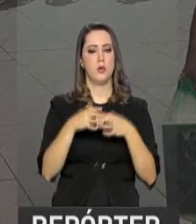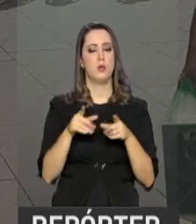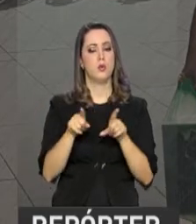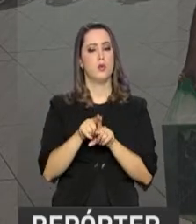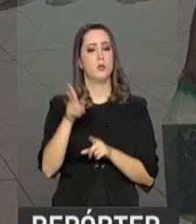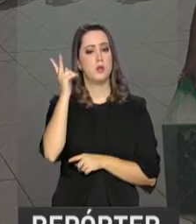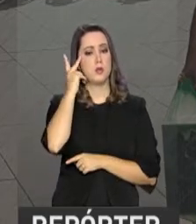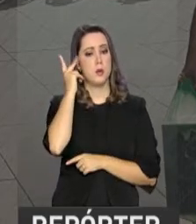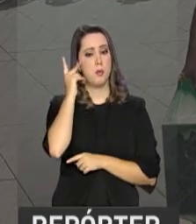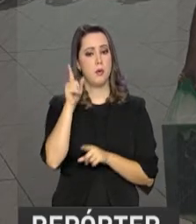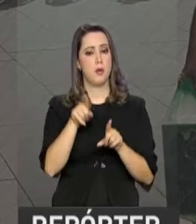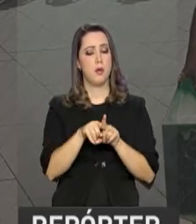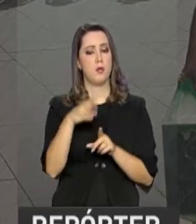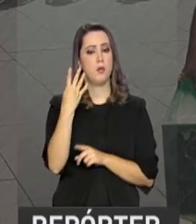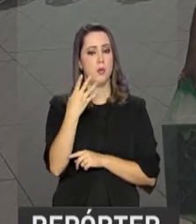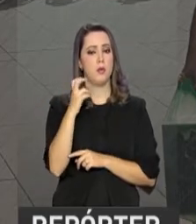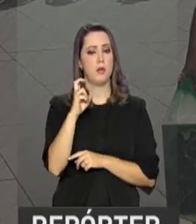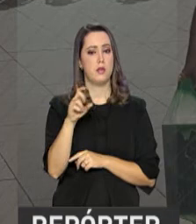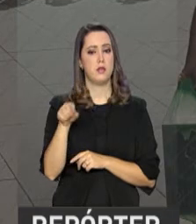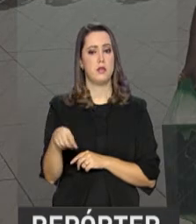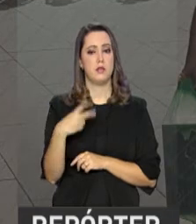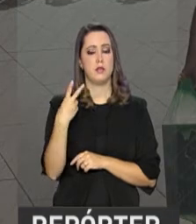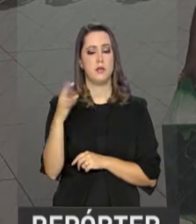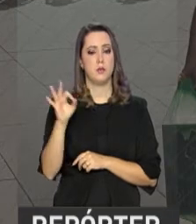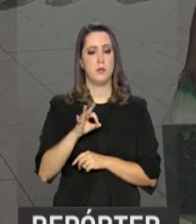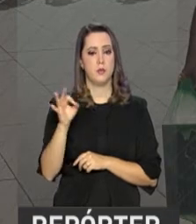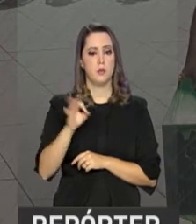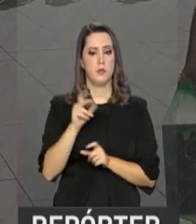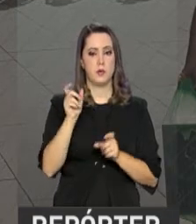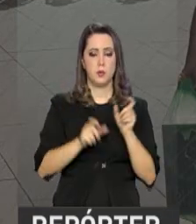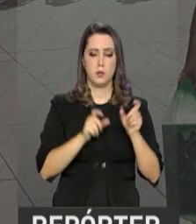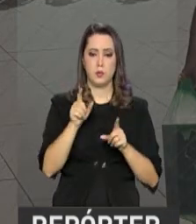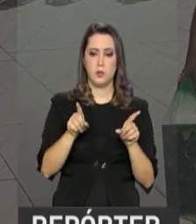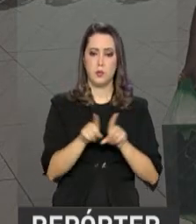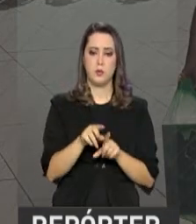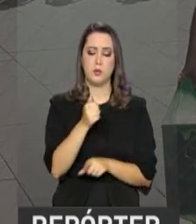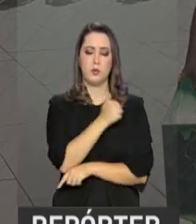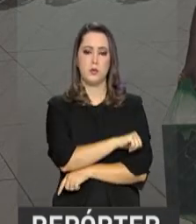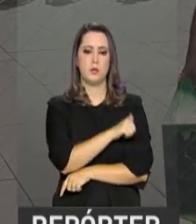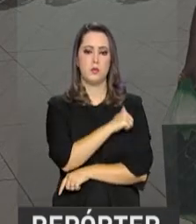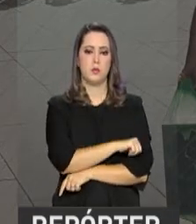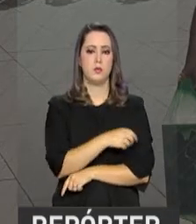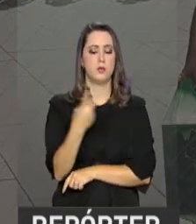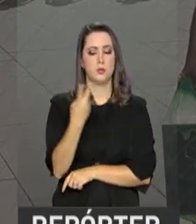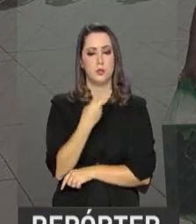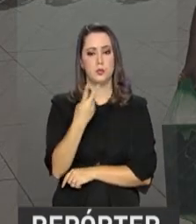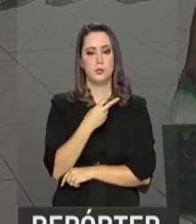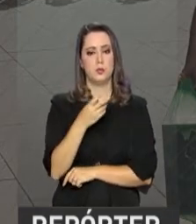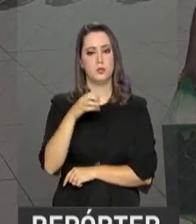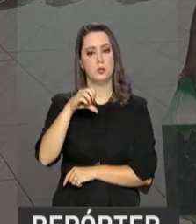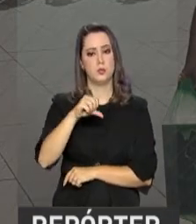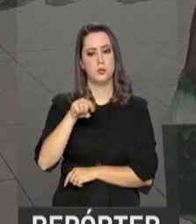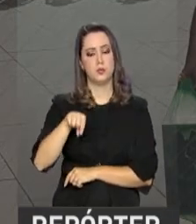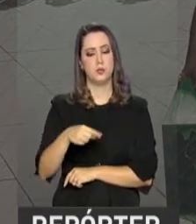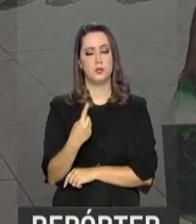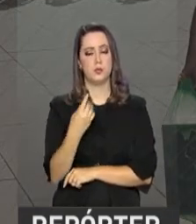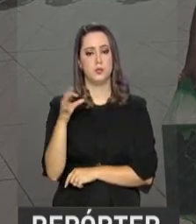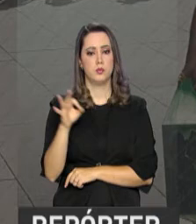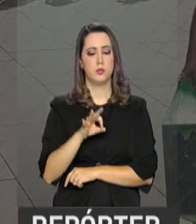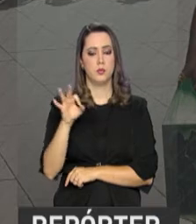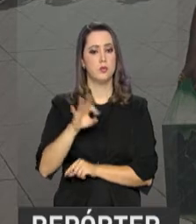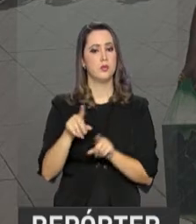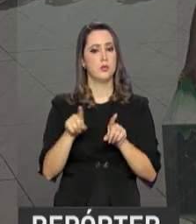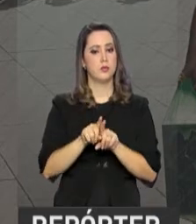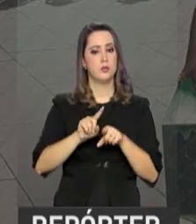paulo recebeu 45,2 por cento do total dos migrantes o rio de janeiro vem em segundo lugar com 9,1 por cento